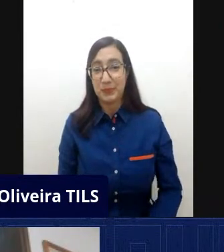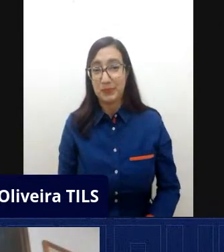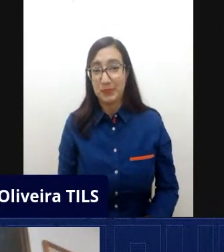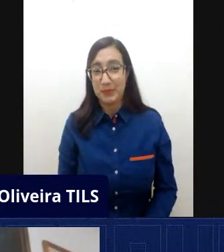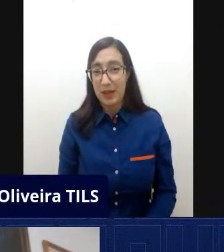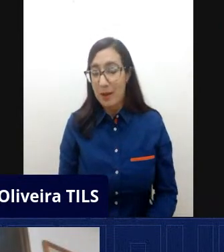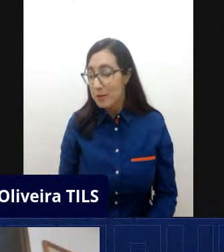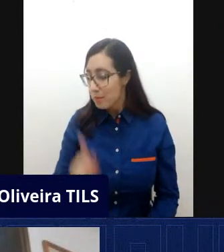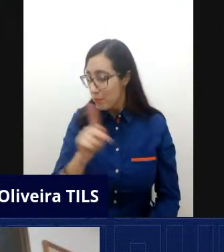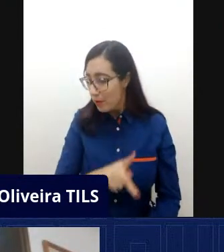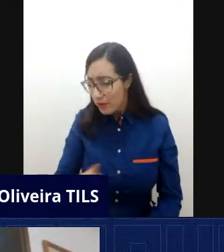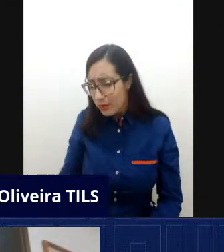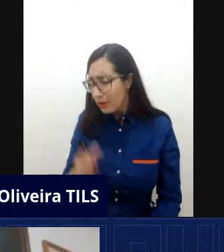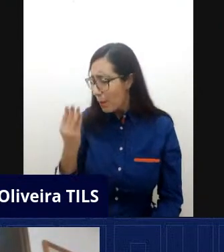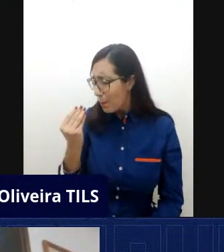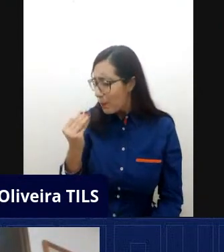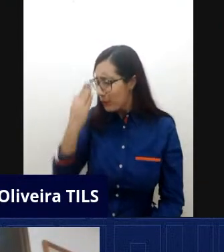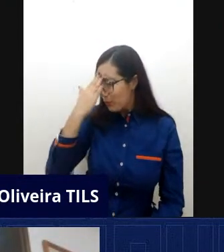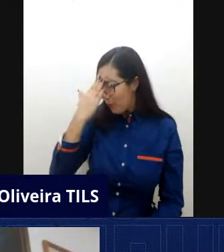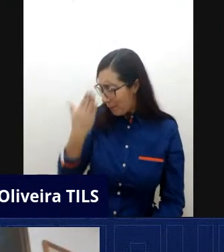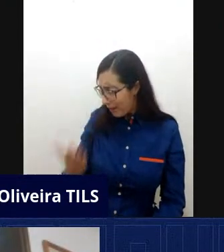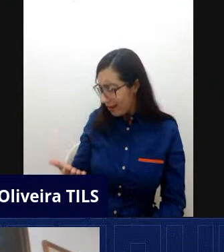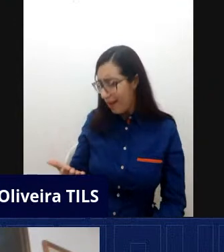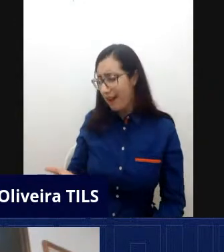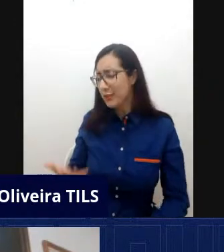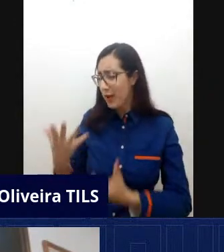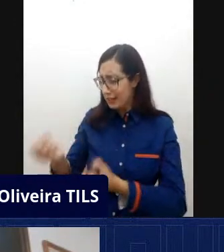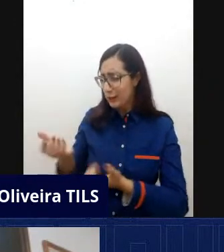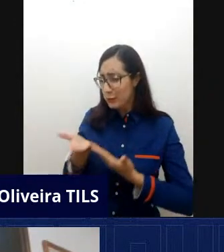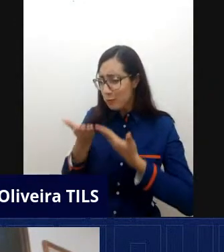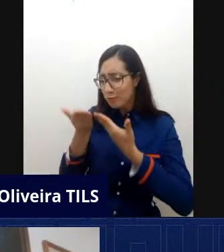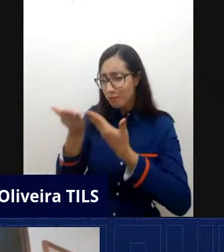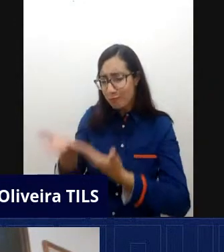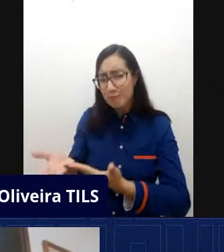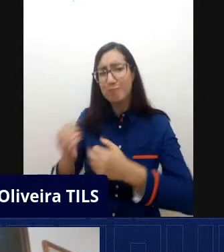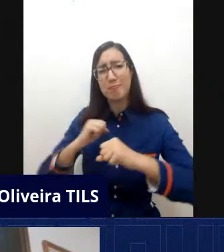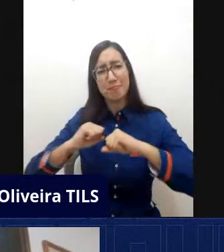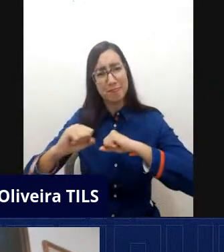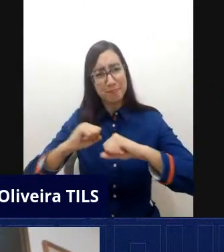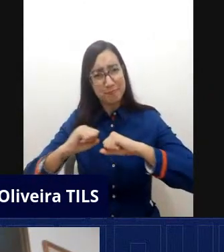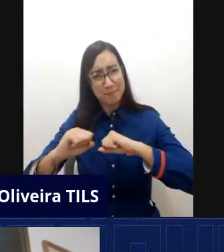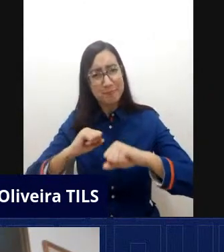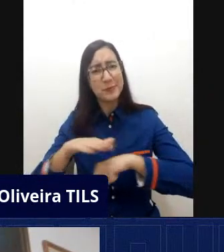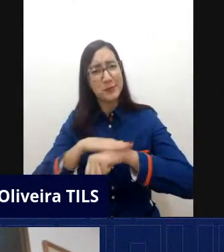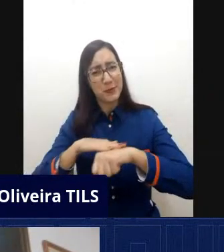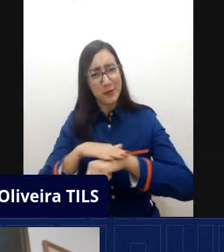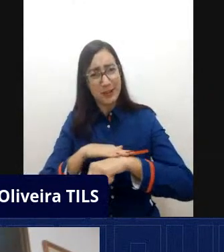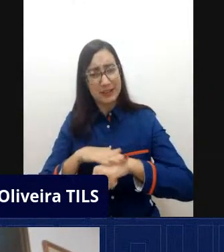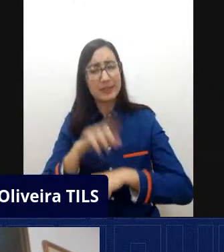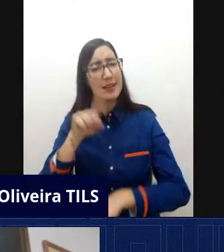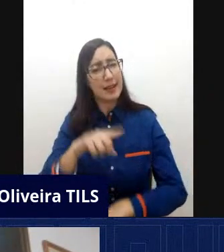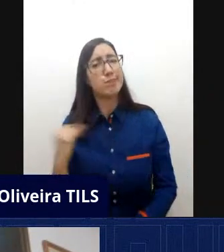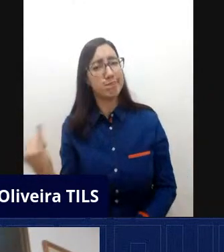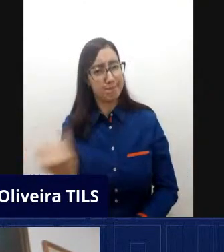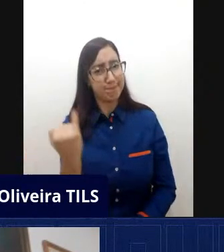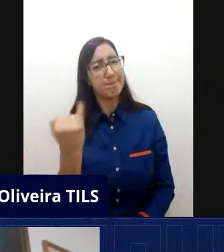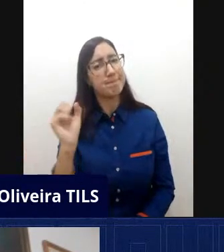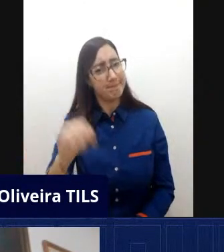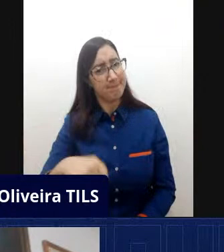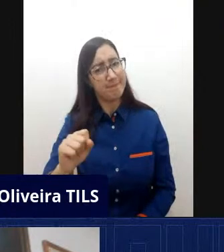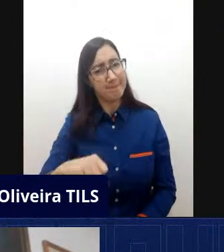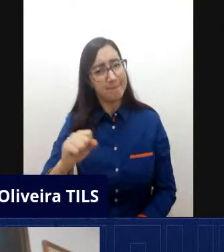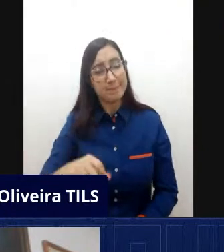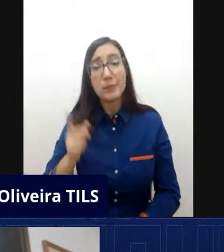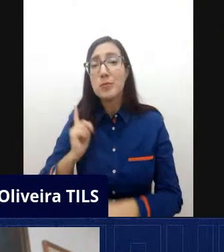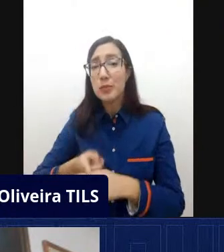de estar aqui discutindo com a gente. É uma campanha muito importante, né, inclusive porque inclusive as mulheres é que ajudam